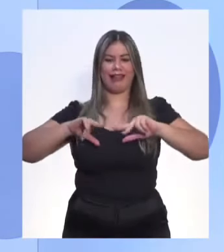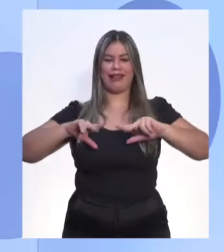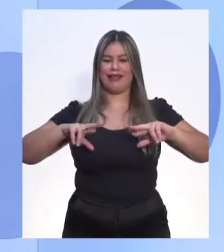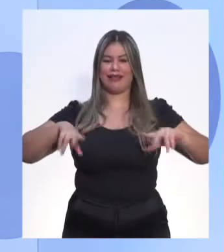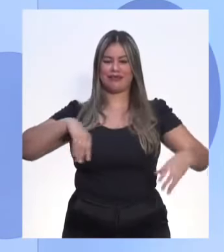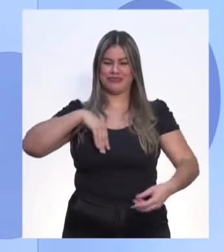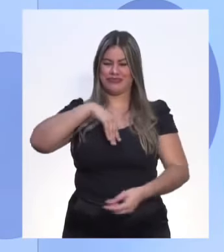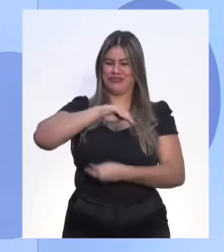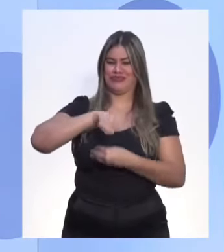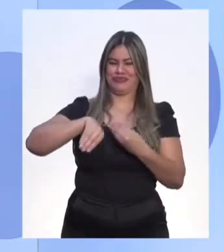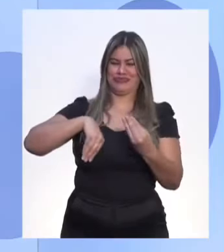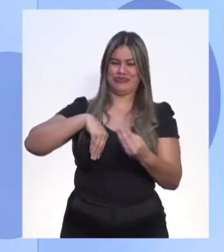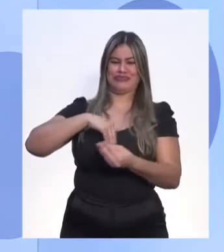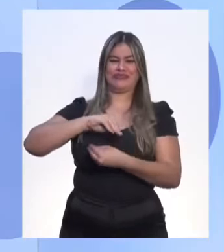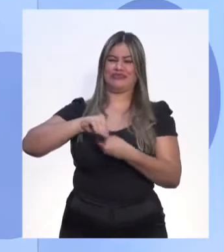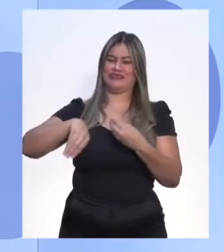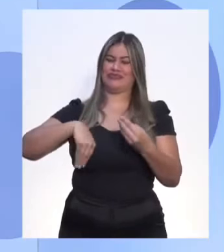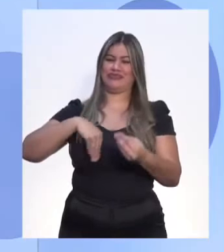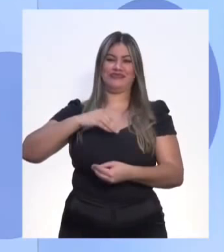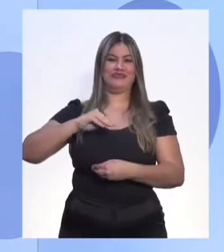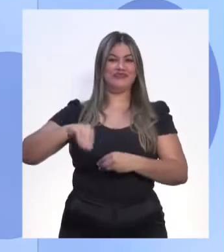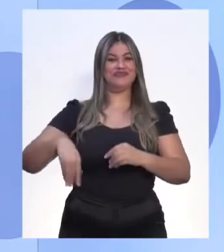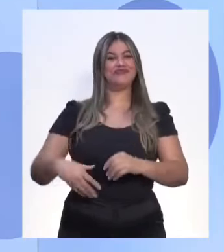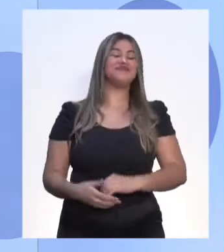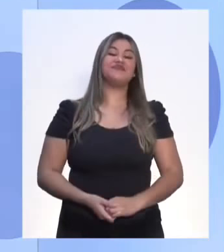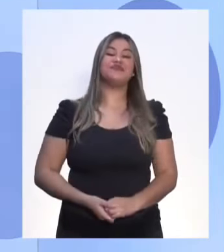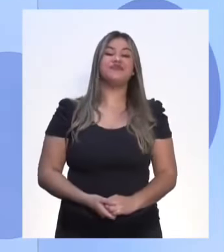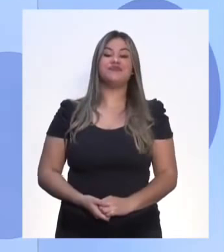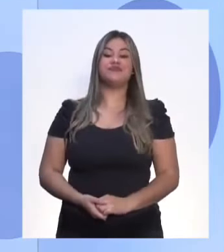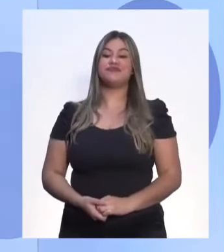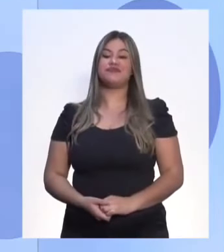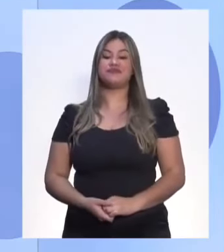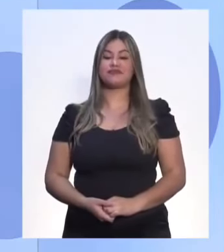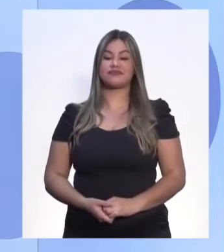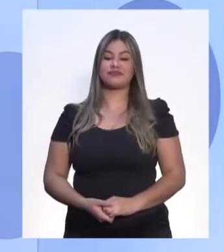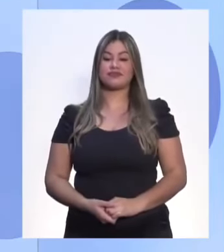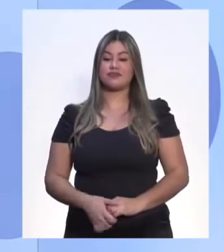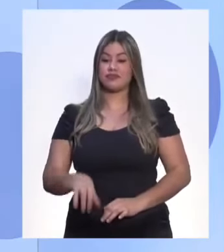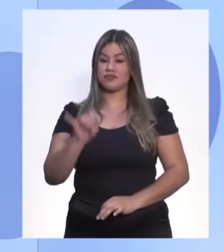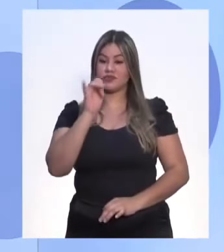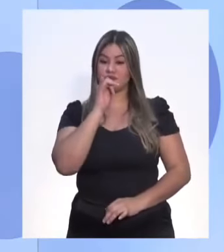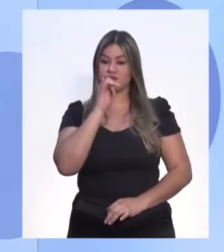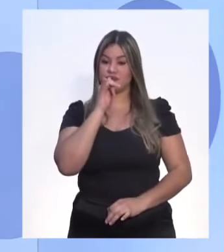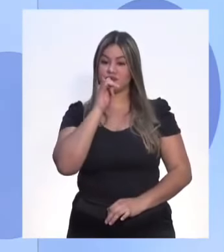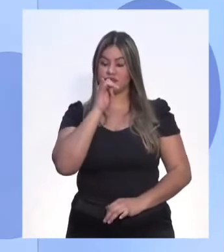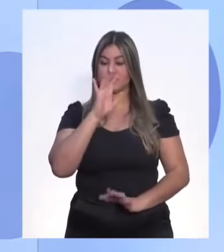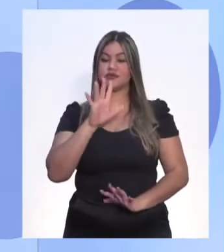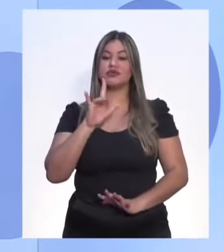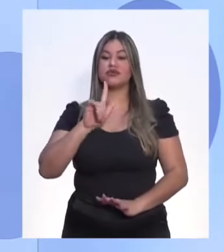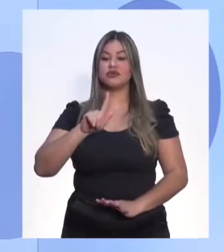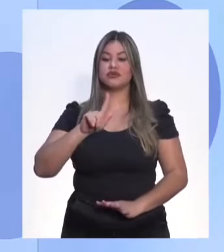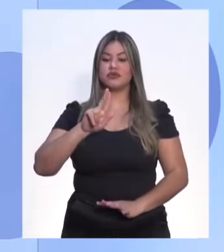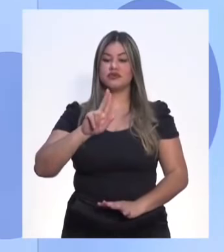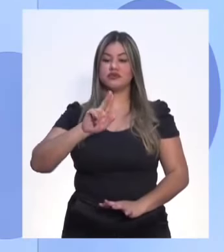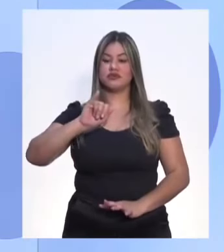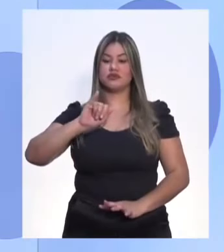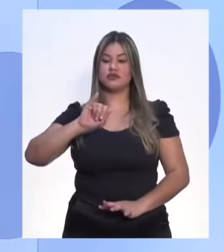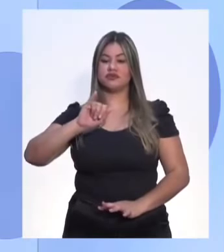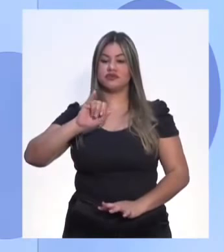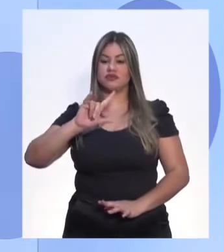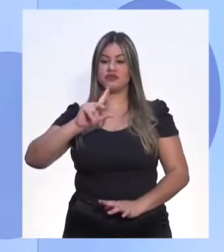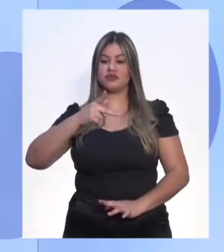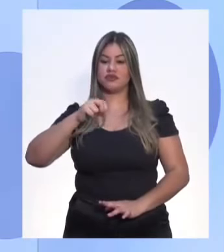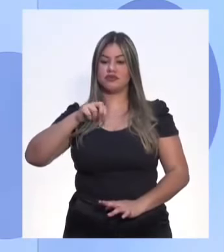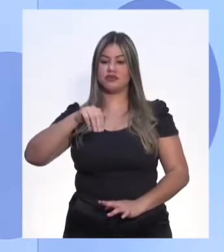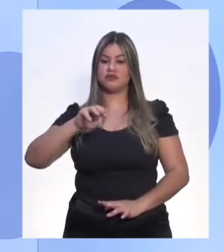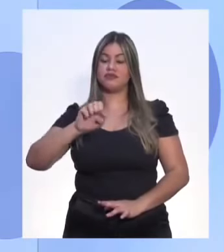Virou sopa de letrinha deixe aqui no chat virou saco de letrinha legal ó então por exemplo vamos lá eu tenho o Guilherme Guilherme